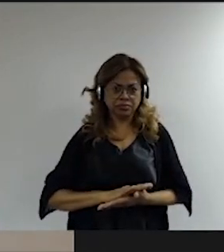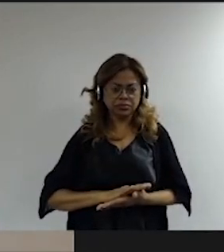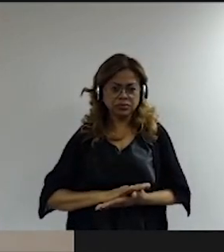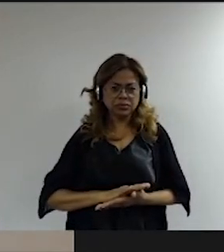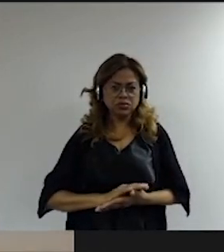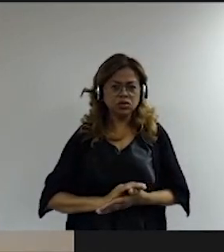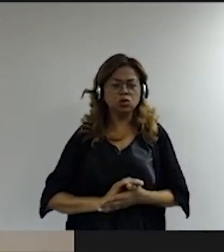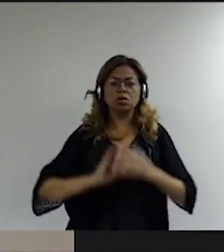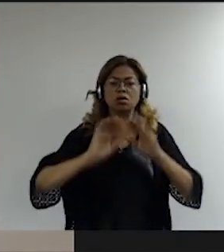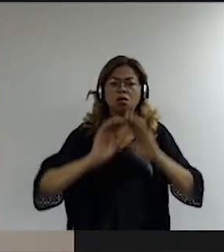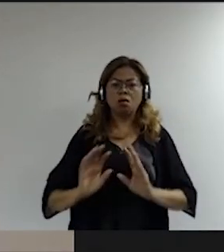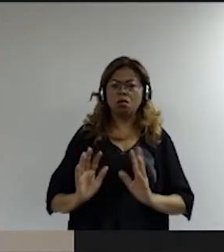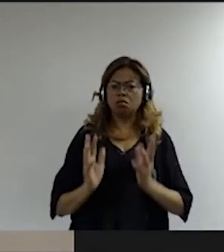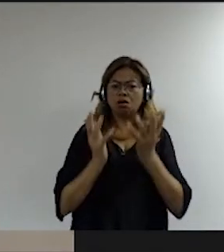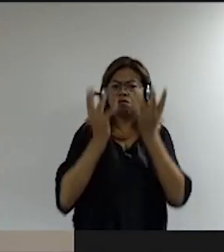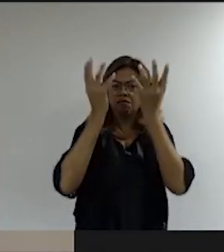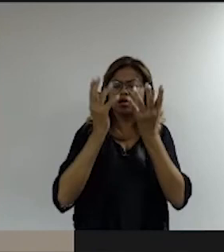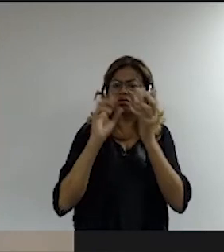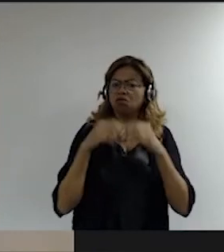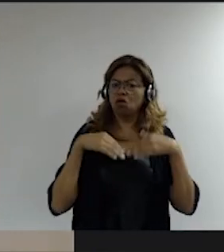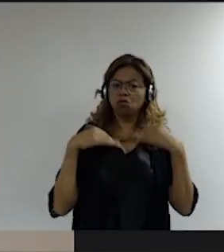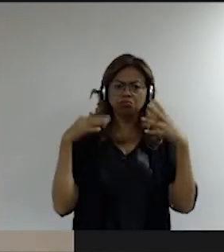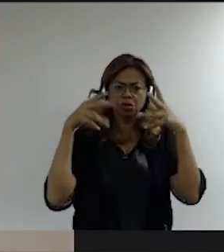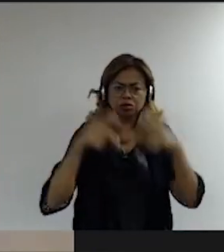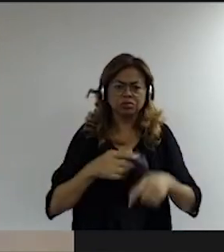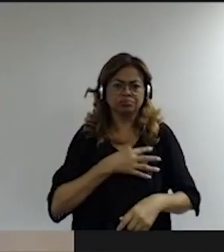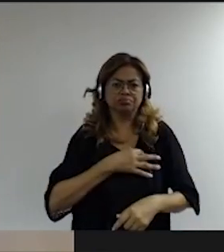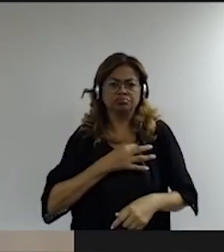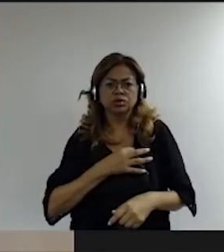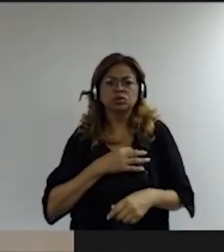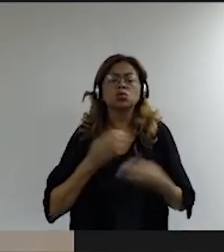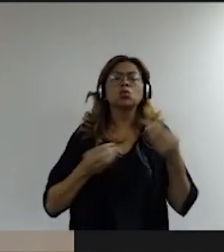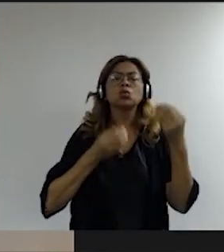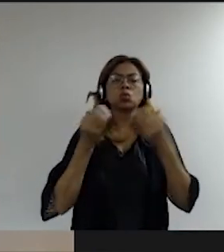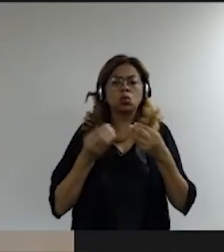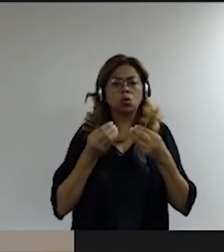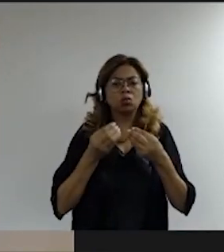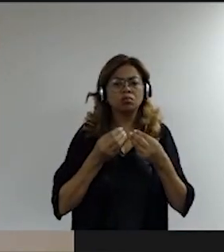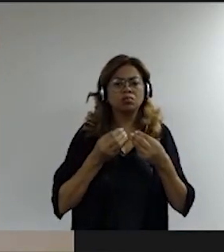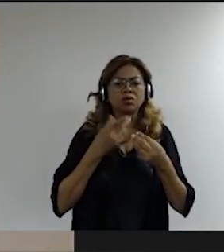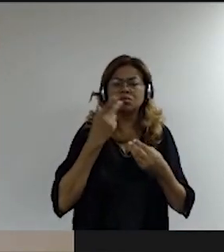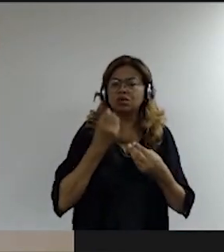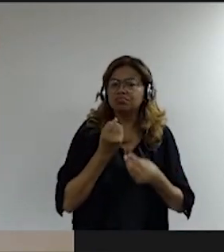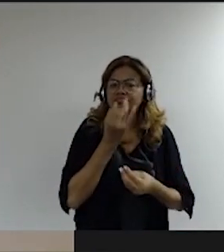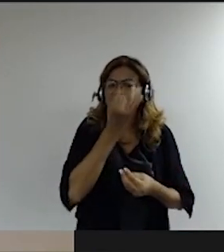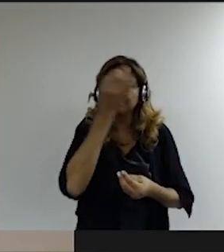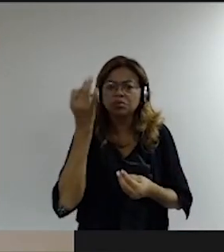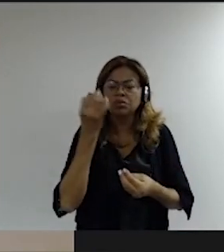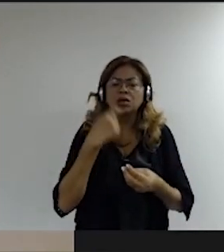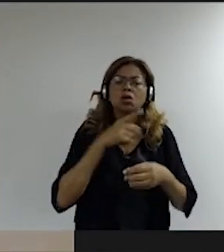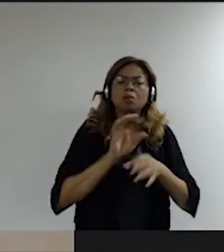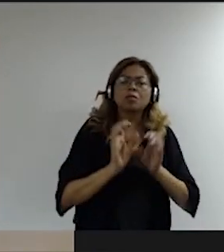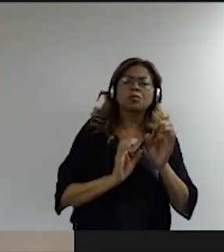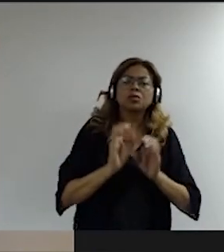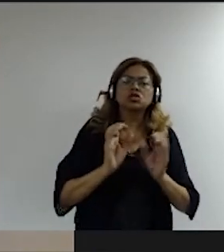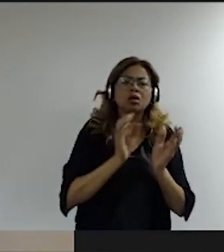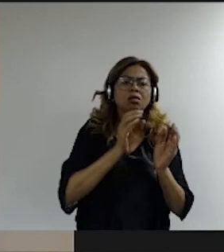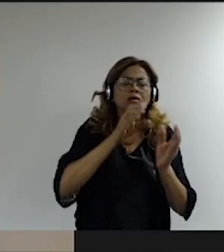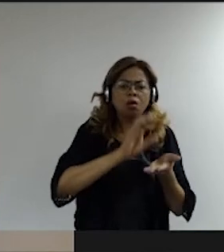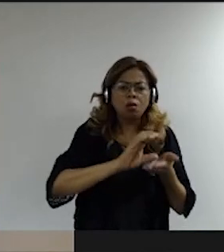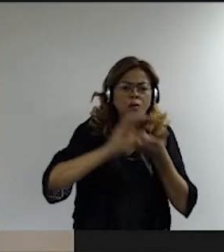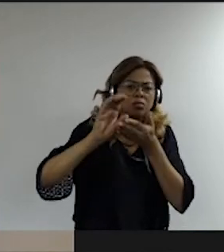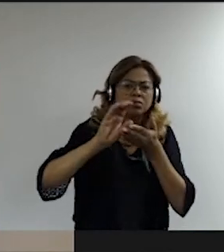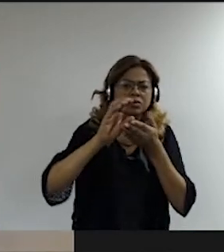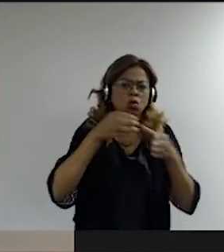O evento foi superavitário, tudo isso fruto principalmente do trabalho da comissão organizadora, que eu quero